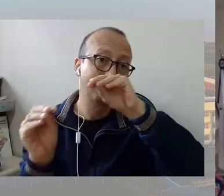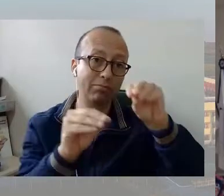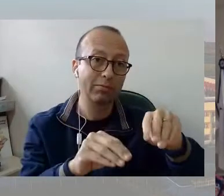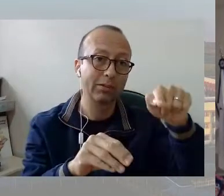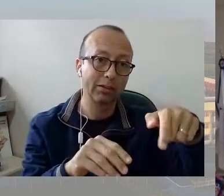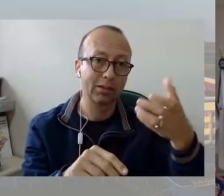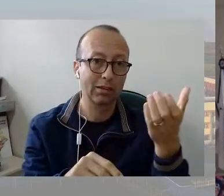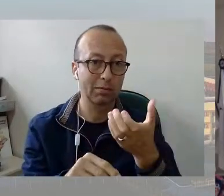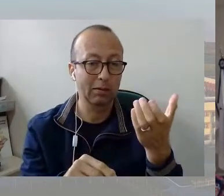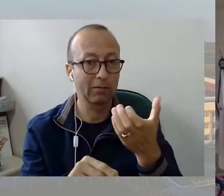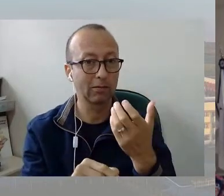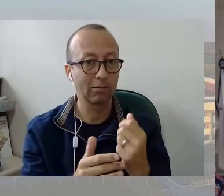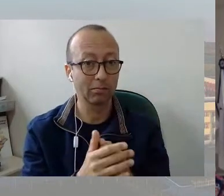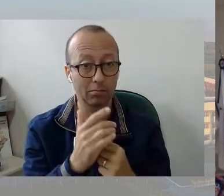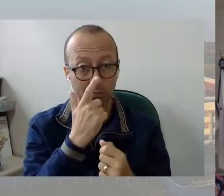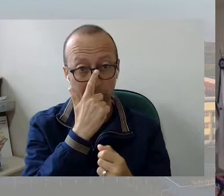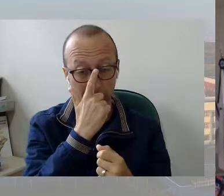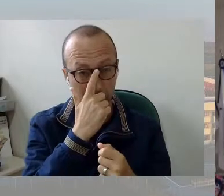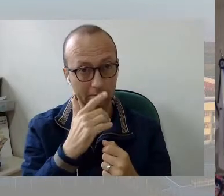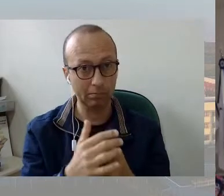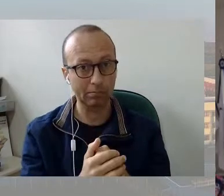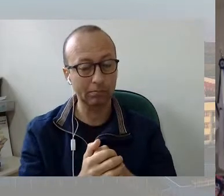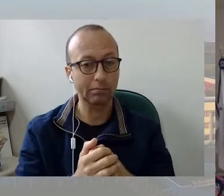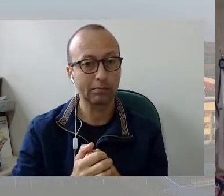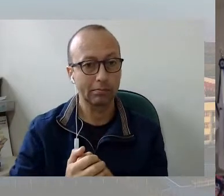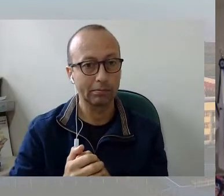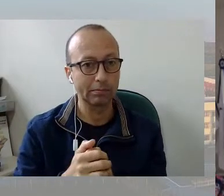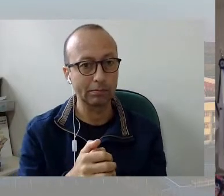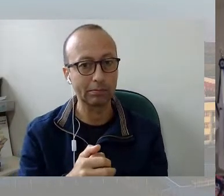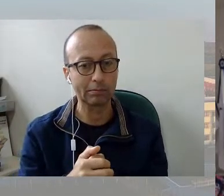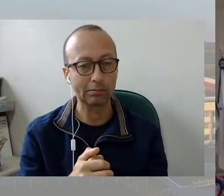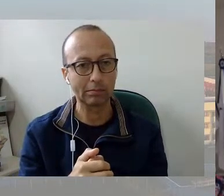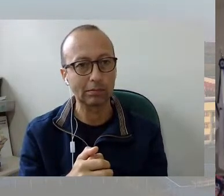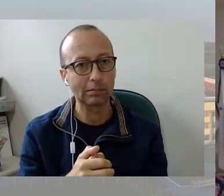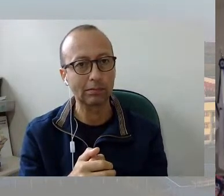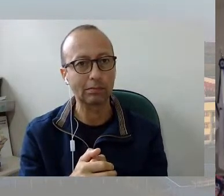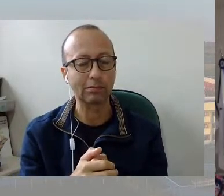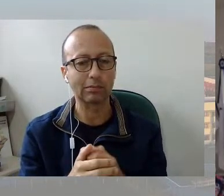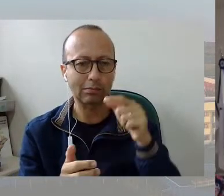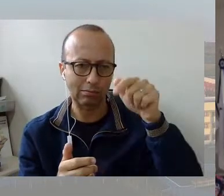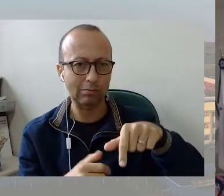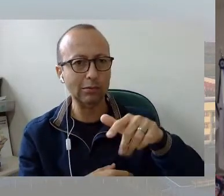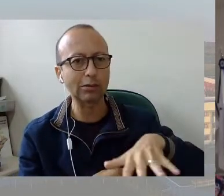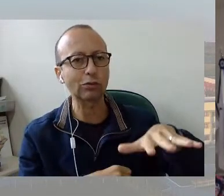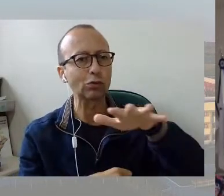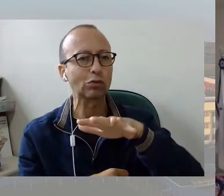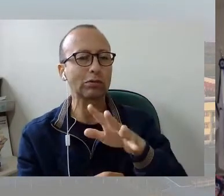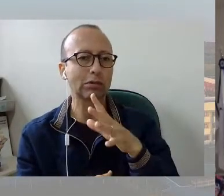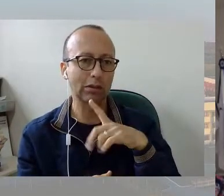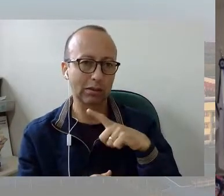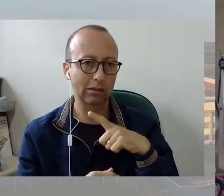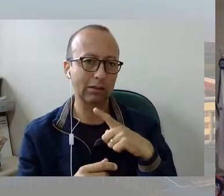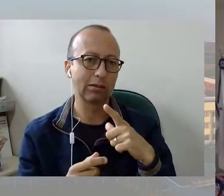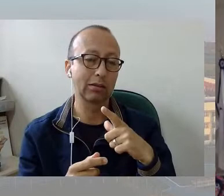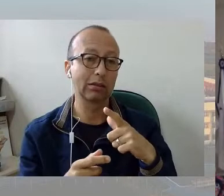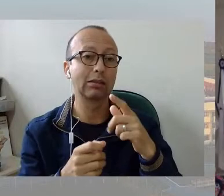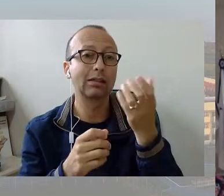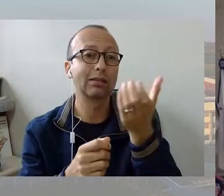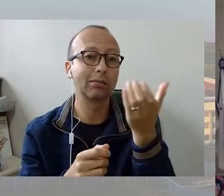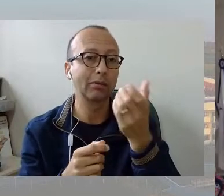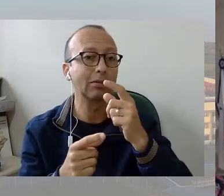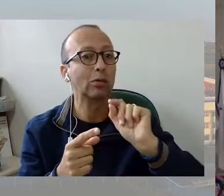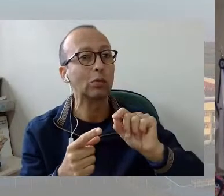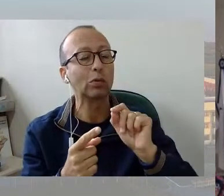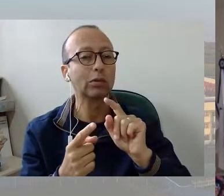o nosso território, né, ele tem se destacado não só pelo Geoparque, mas por outras ações, como são as oliveiras, né, e nós temos